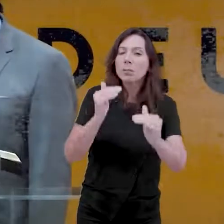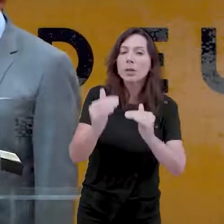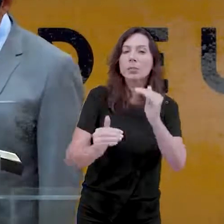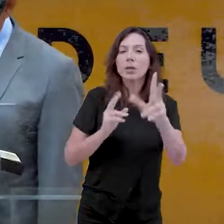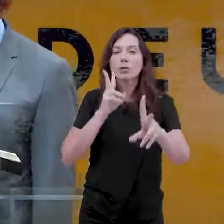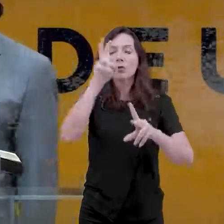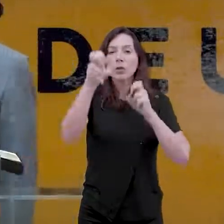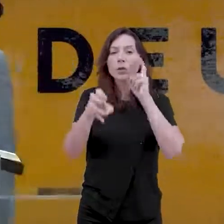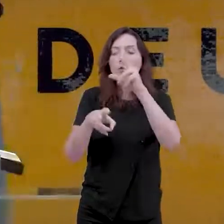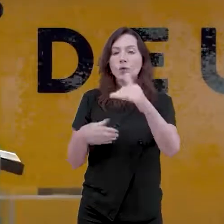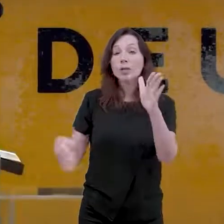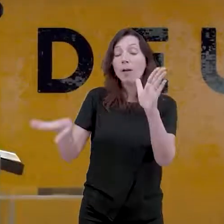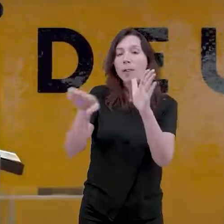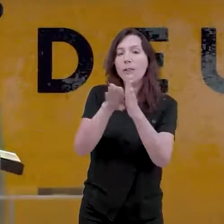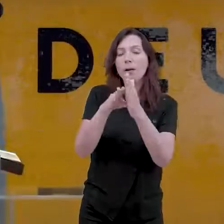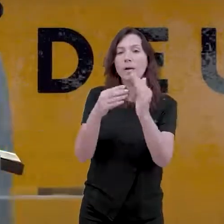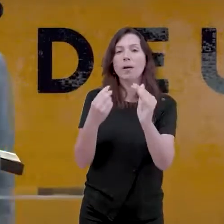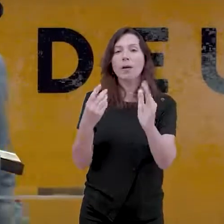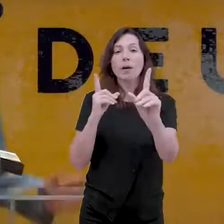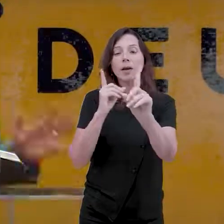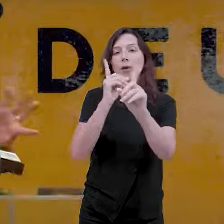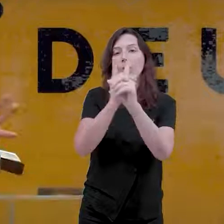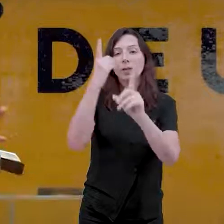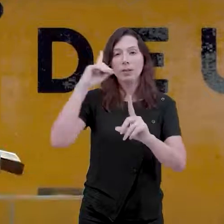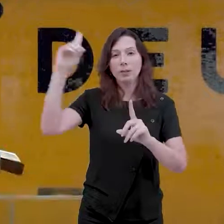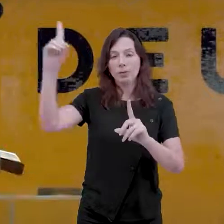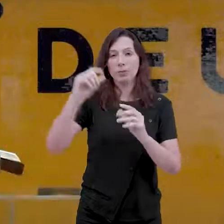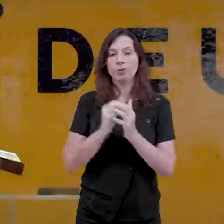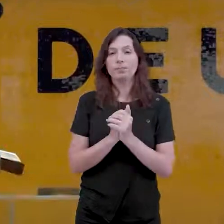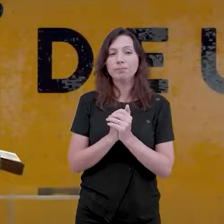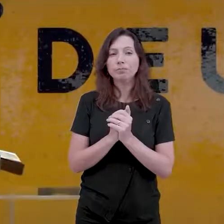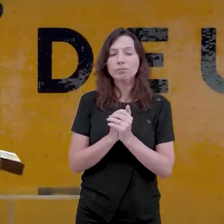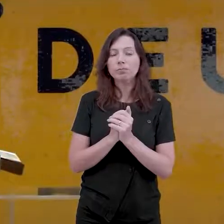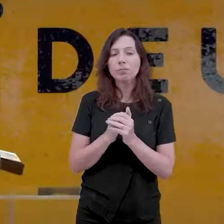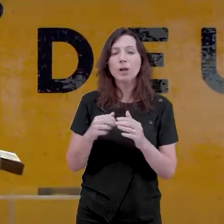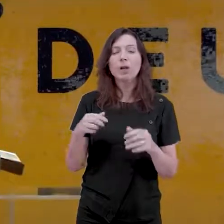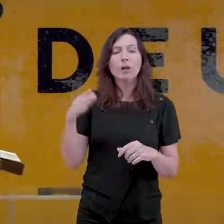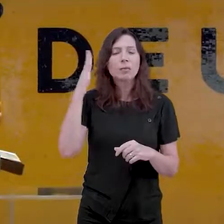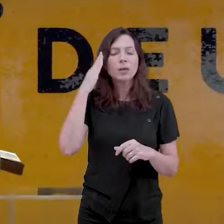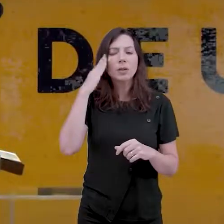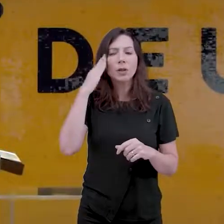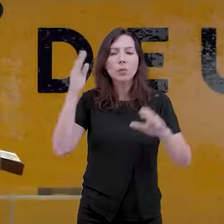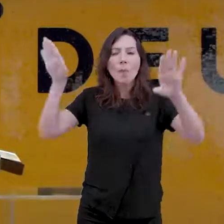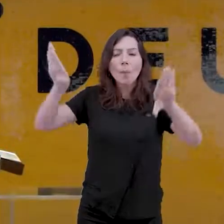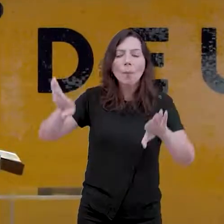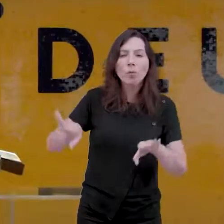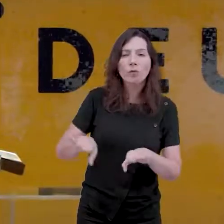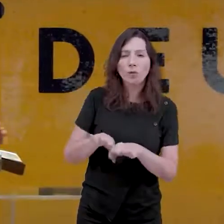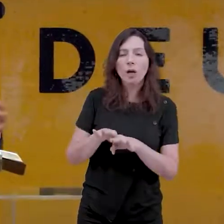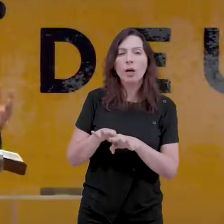Baca. E esse vale de Baca era o local onde havia uma planta, uma vegetação chamada de